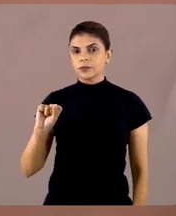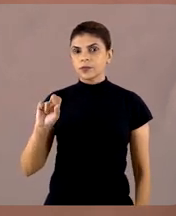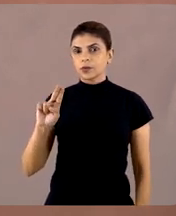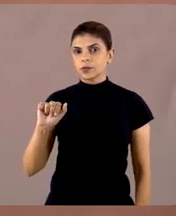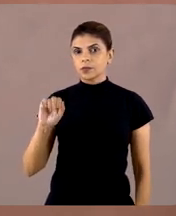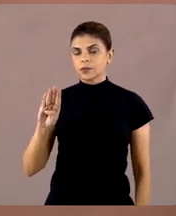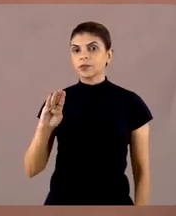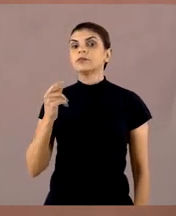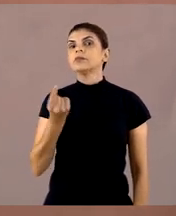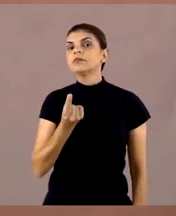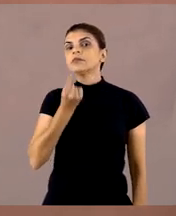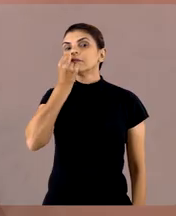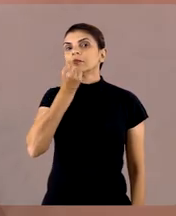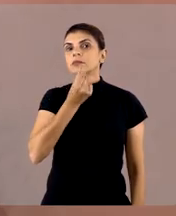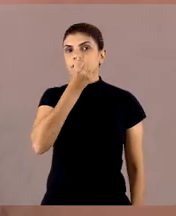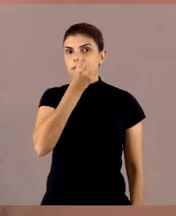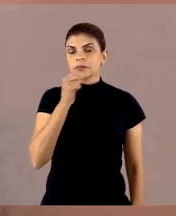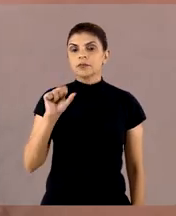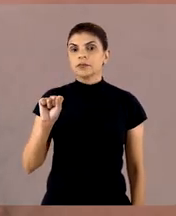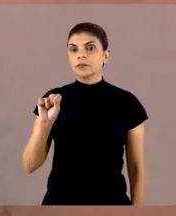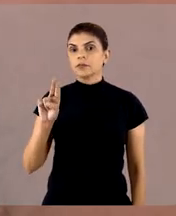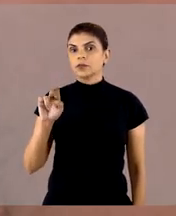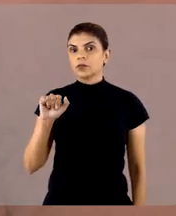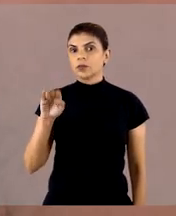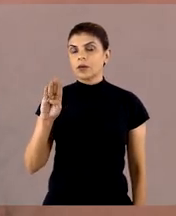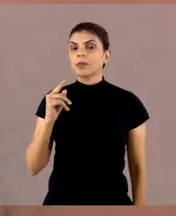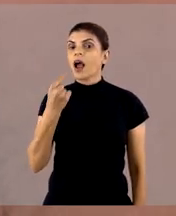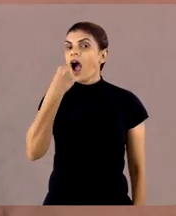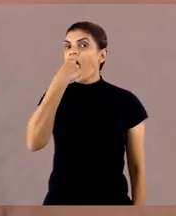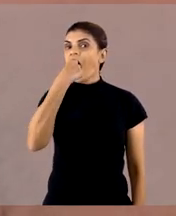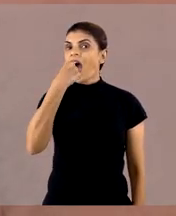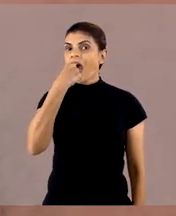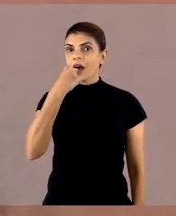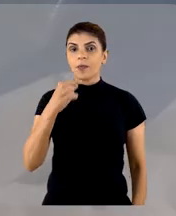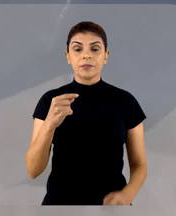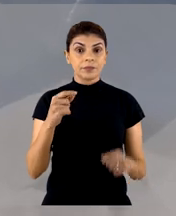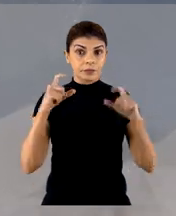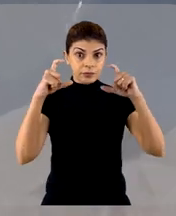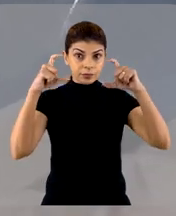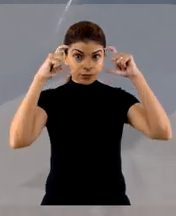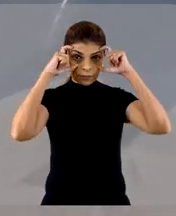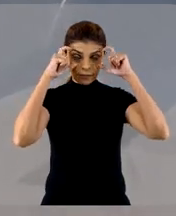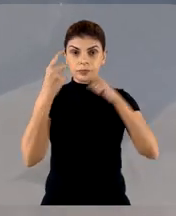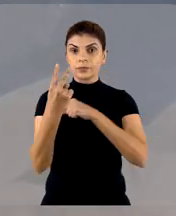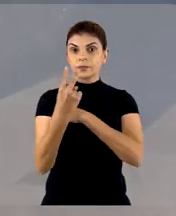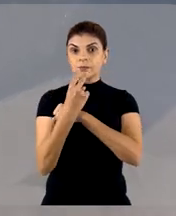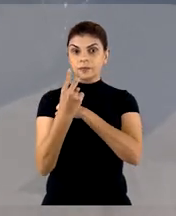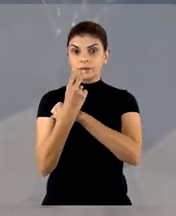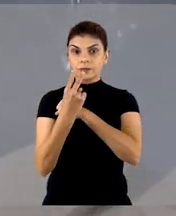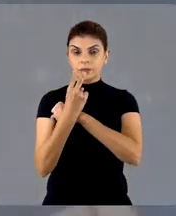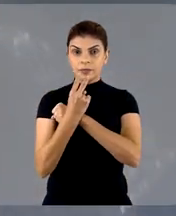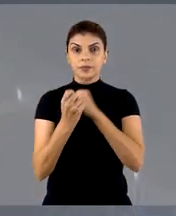Swab de nasofaringe. Swab de orofaringe. Óculos de proteção.